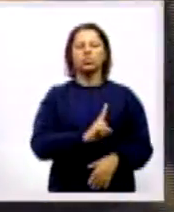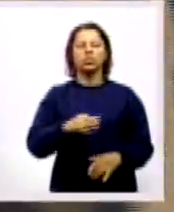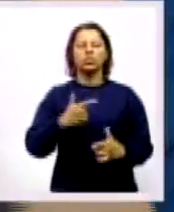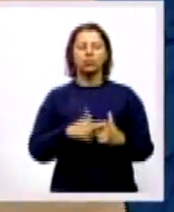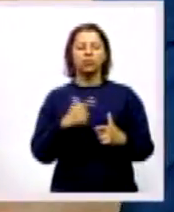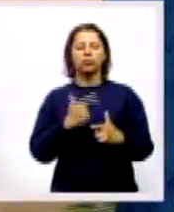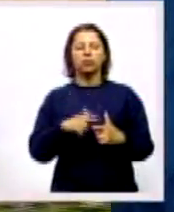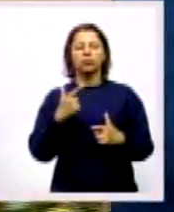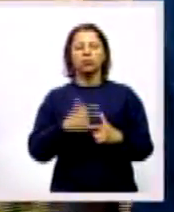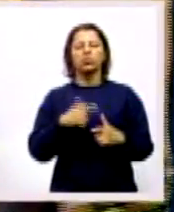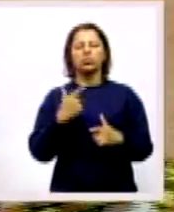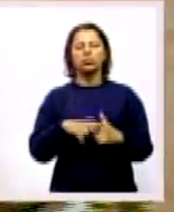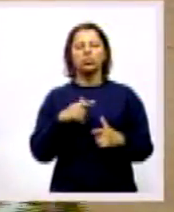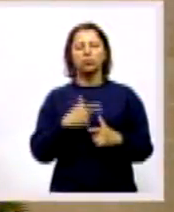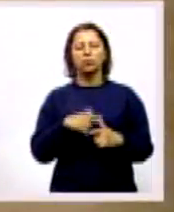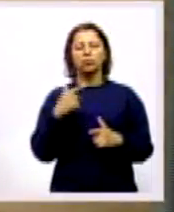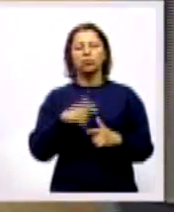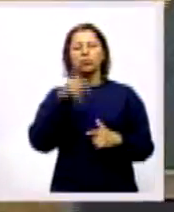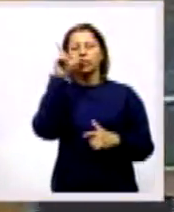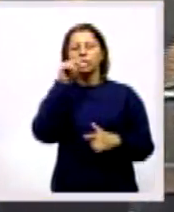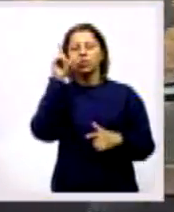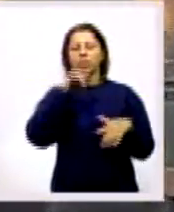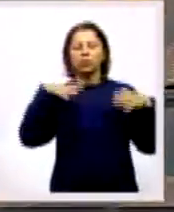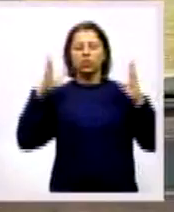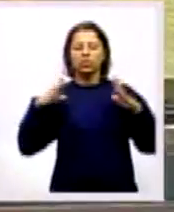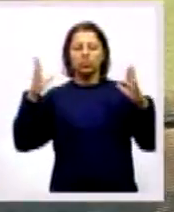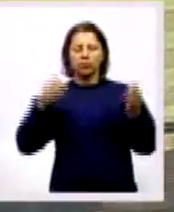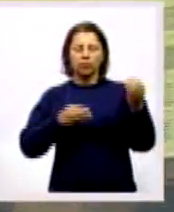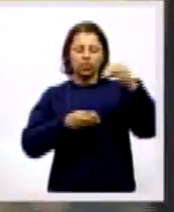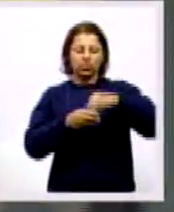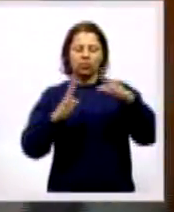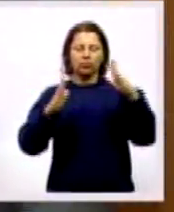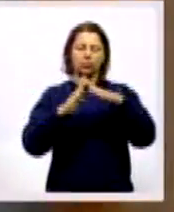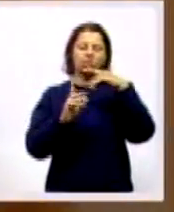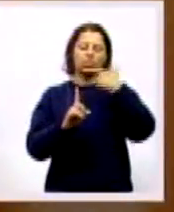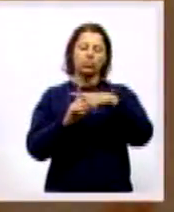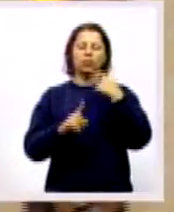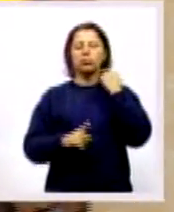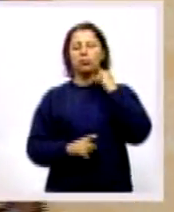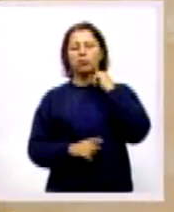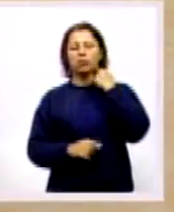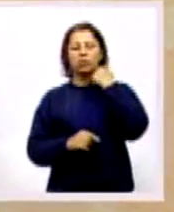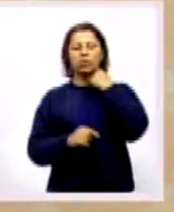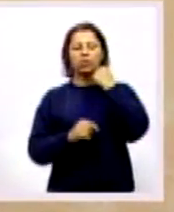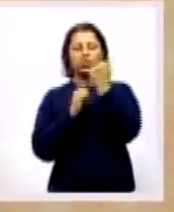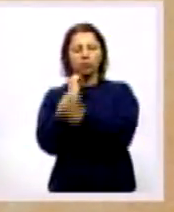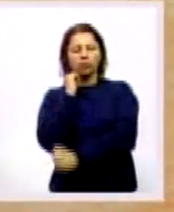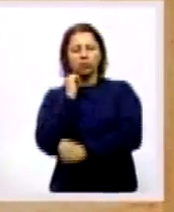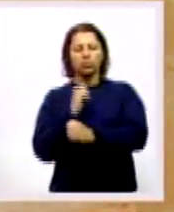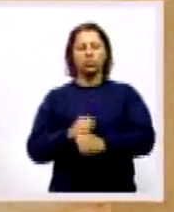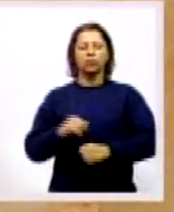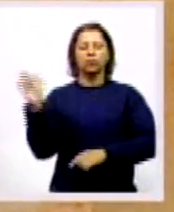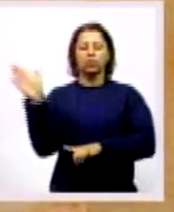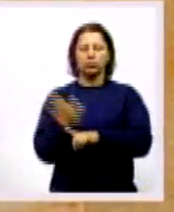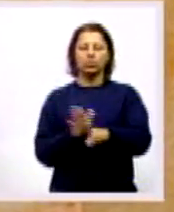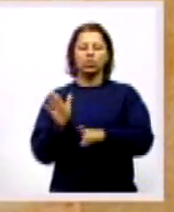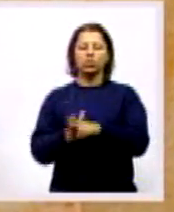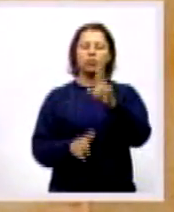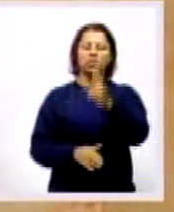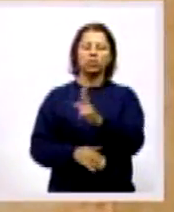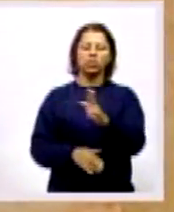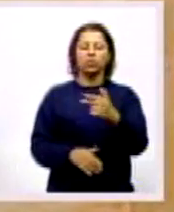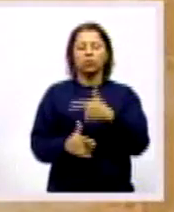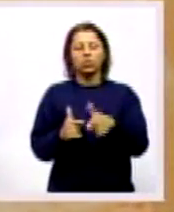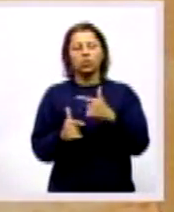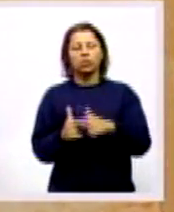pomba dentro da igreja. Você já viu a sujeira que pomba faz, né? Aí ele perguntou para ele: Padre do céu, estou com um problema danado com essas pombas, elas